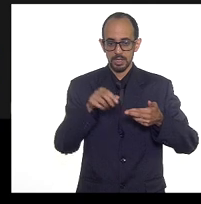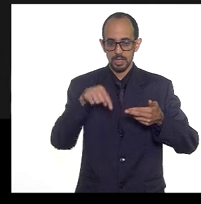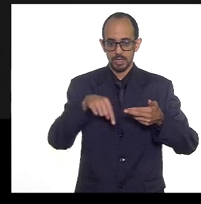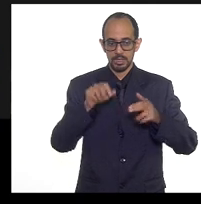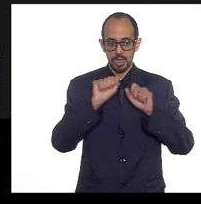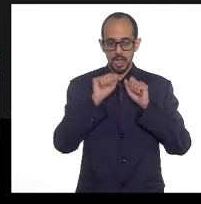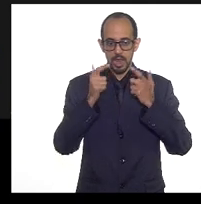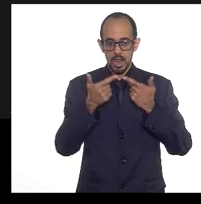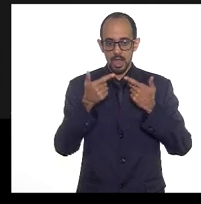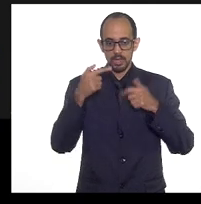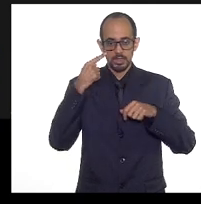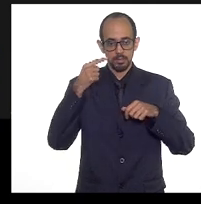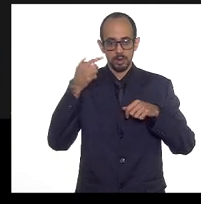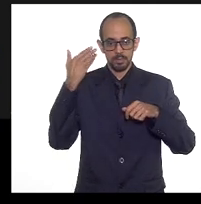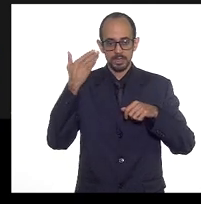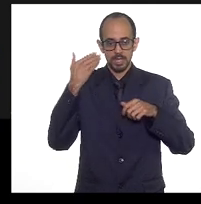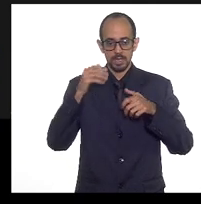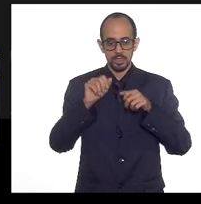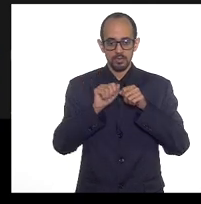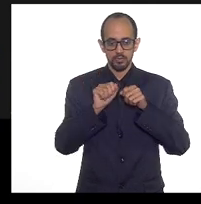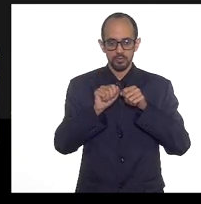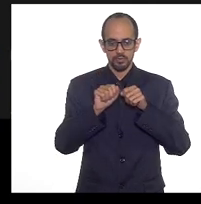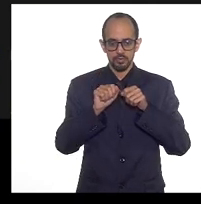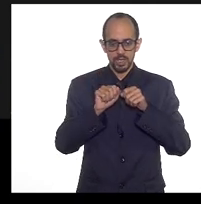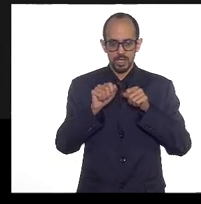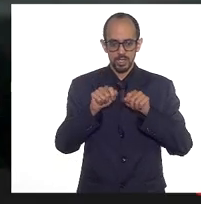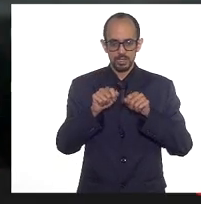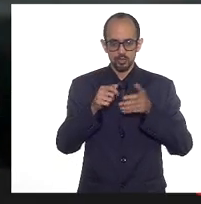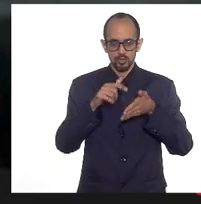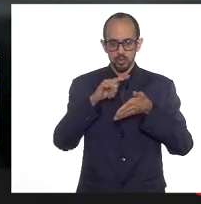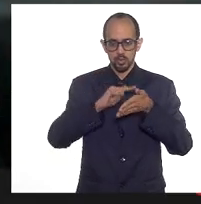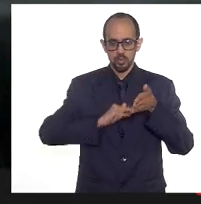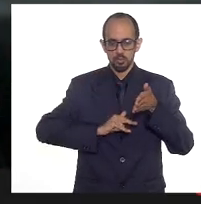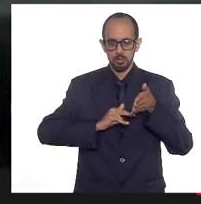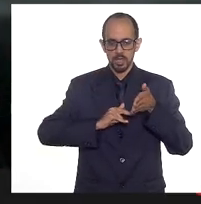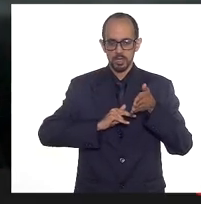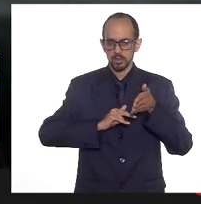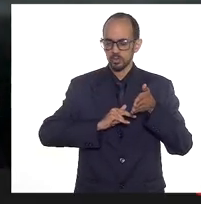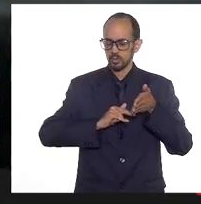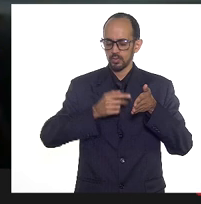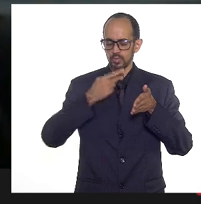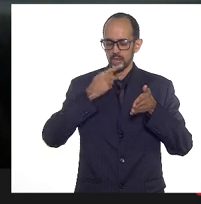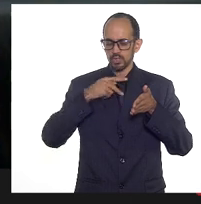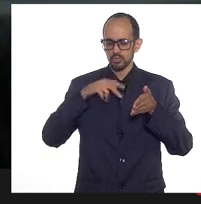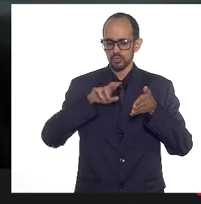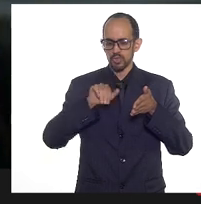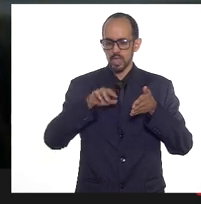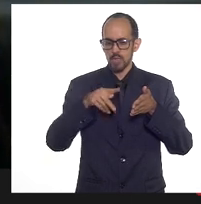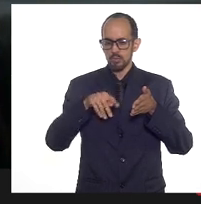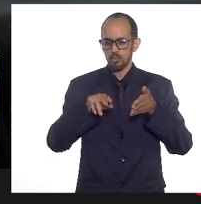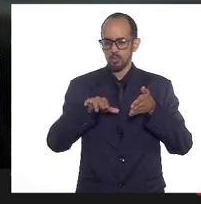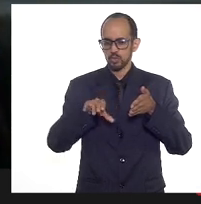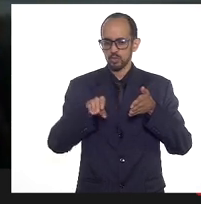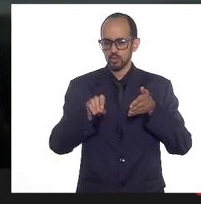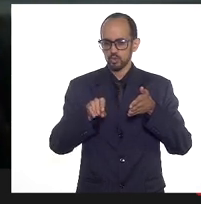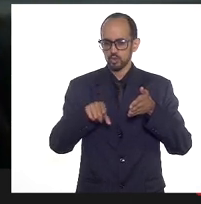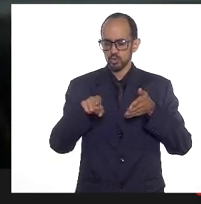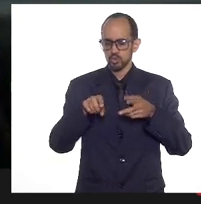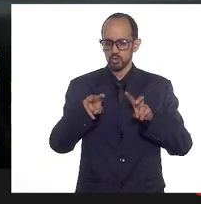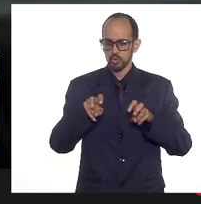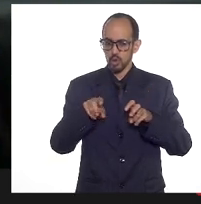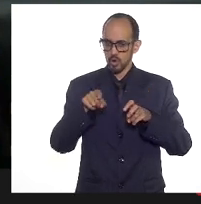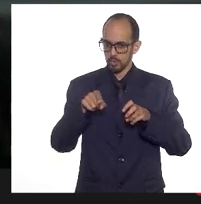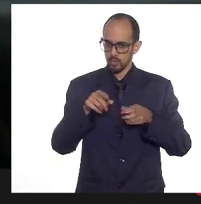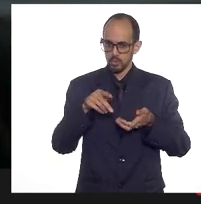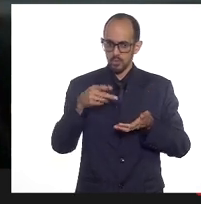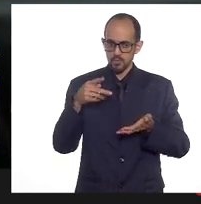passada, registrou uma moção de repúdio a partir de um fato narrado por Vossa Excelência a respeito